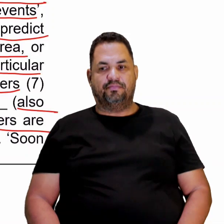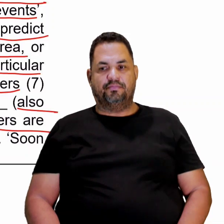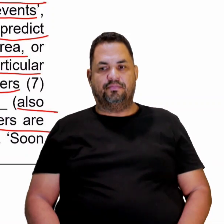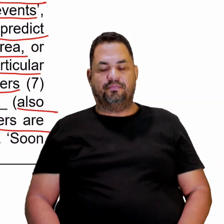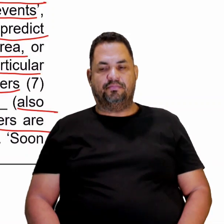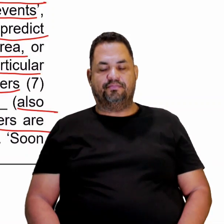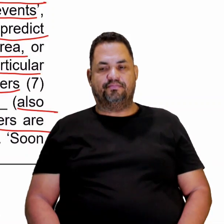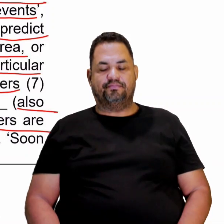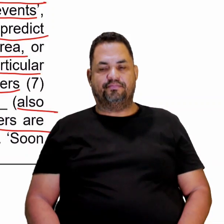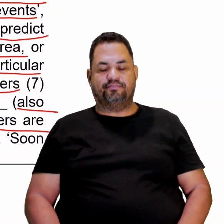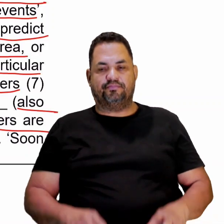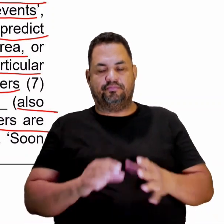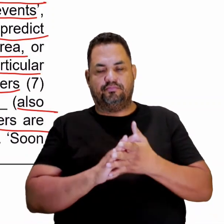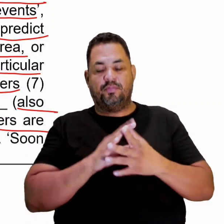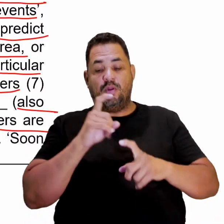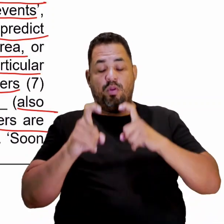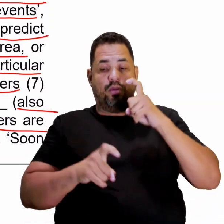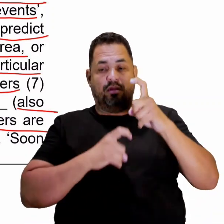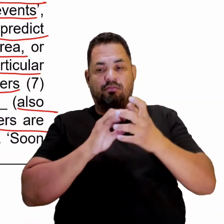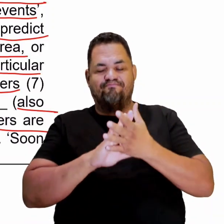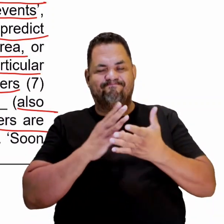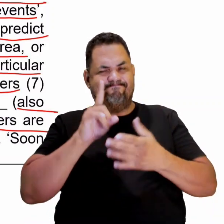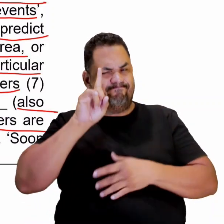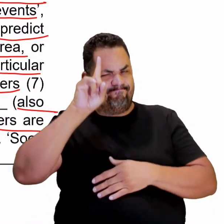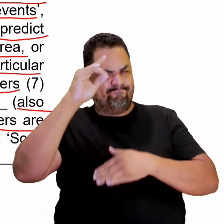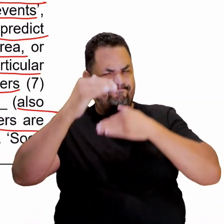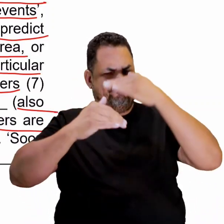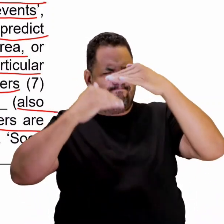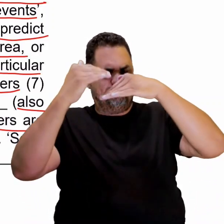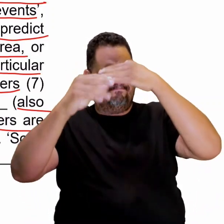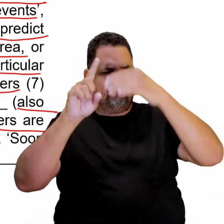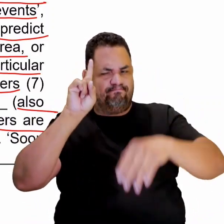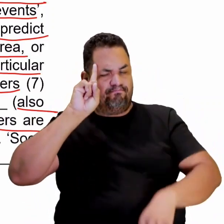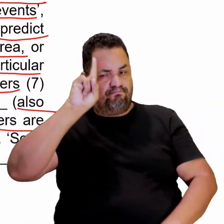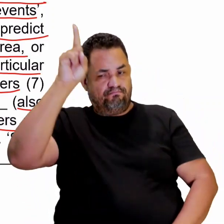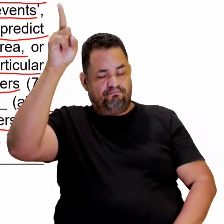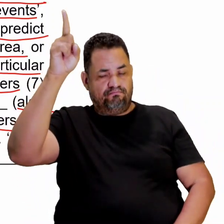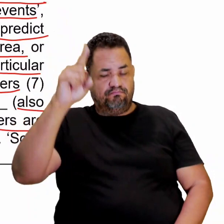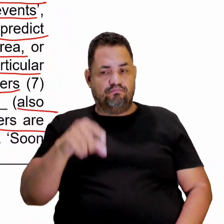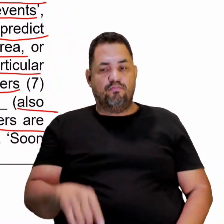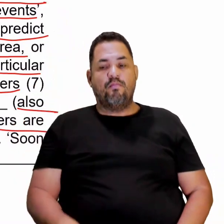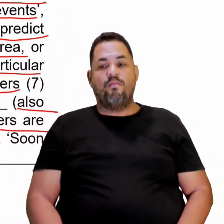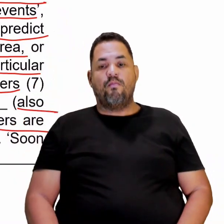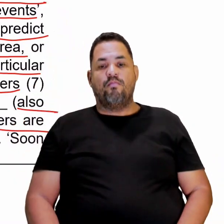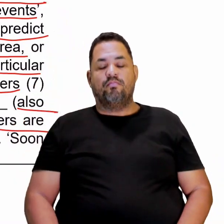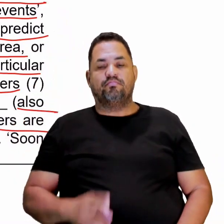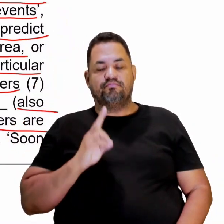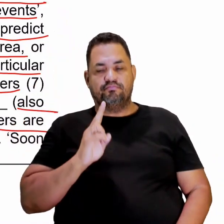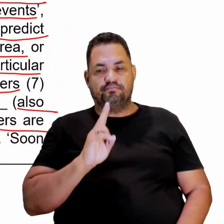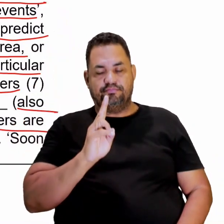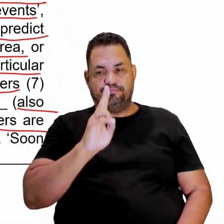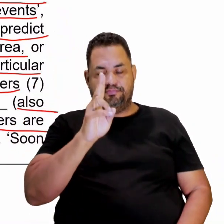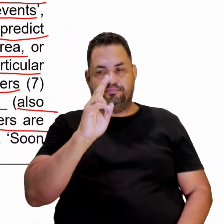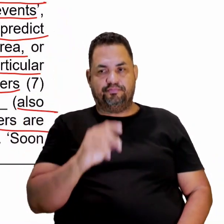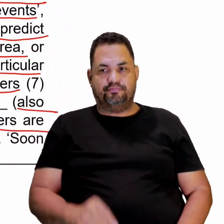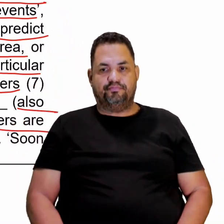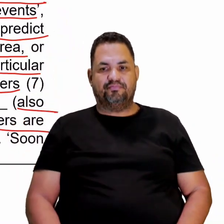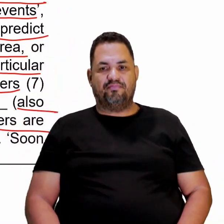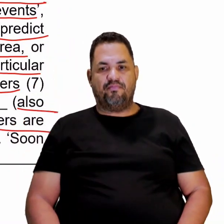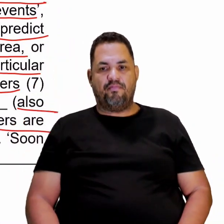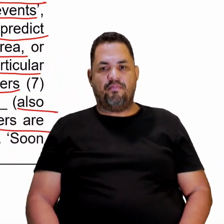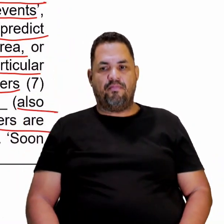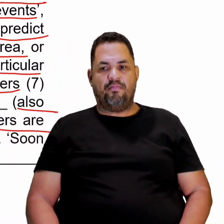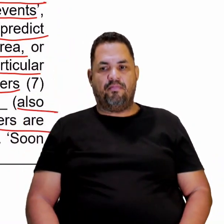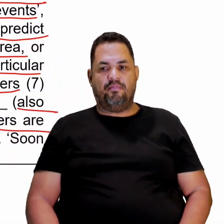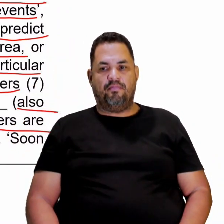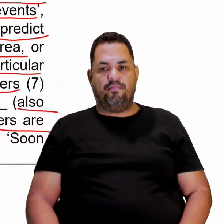all the time. Os computadores estão ficando cada vez mais inteligentes o tempo inteiro.